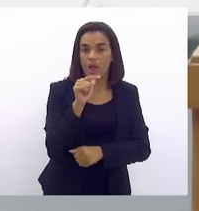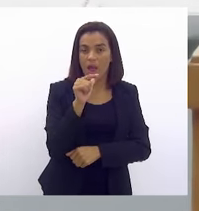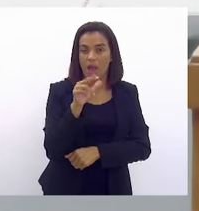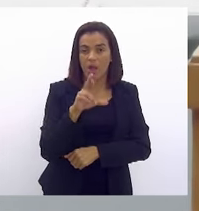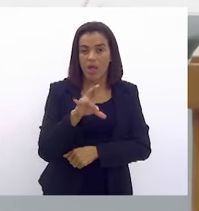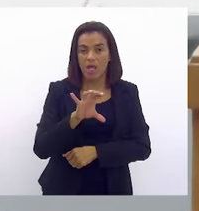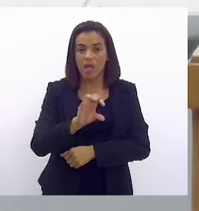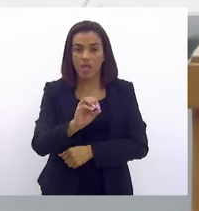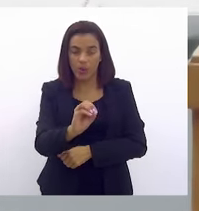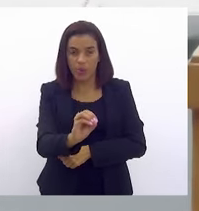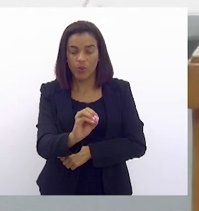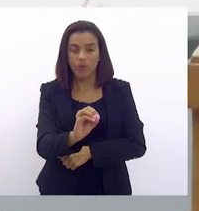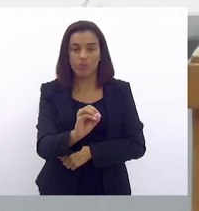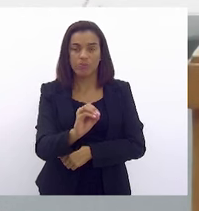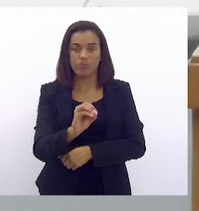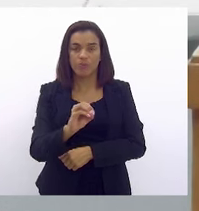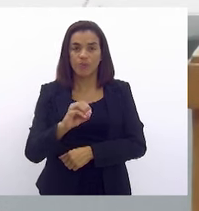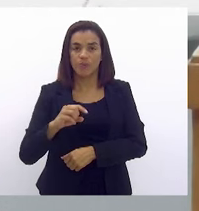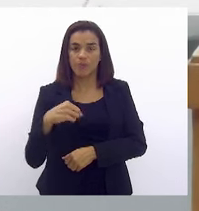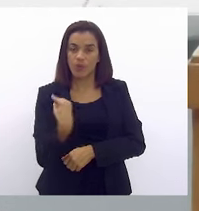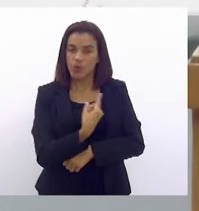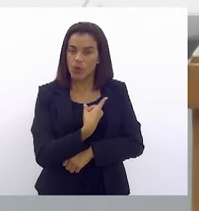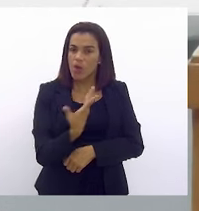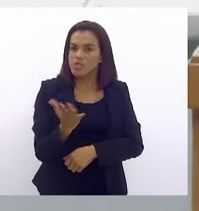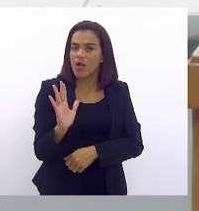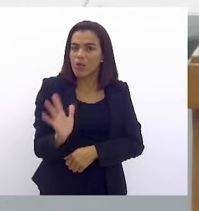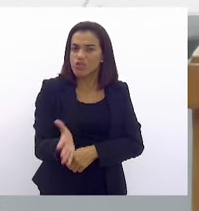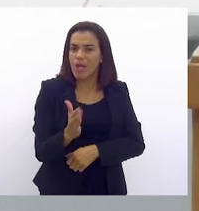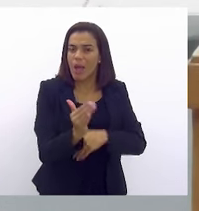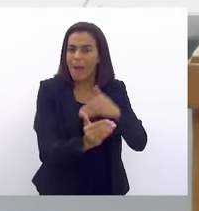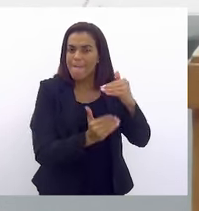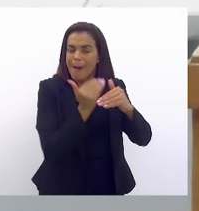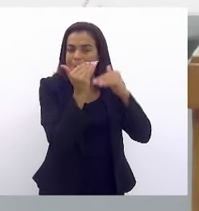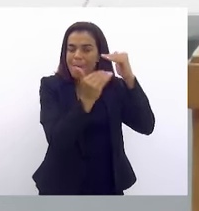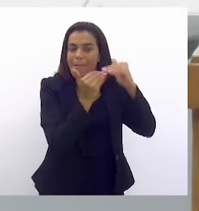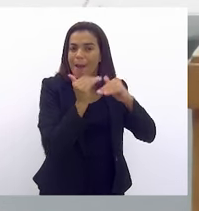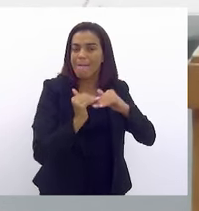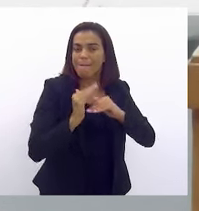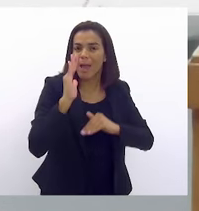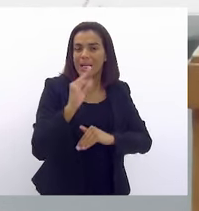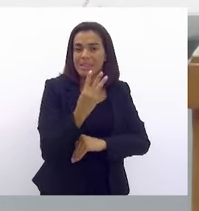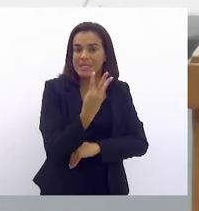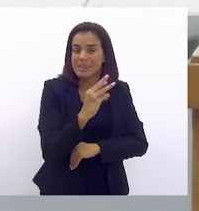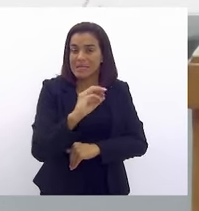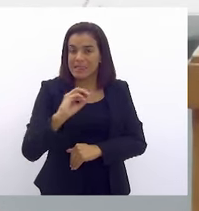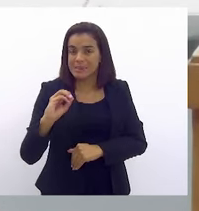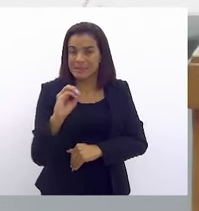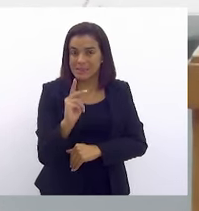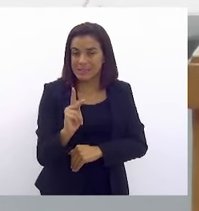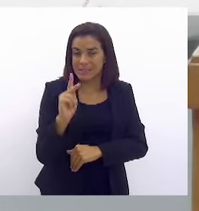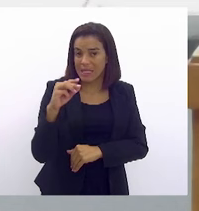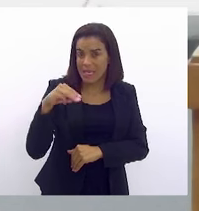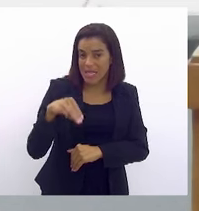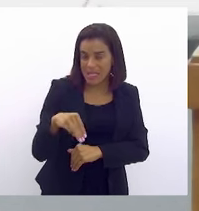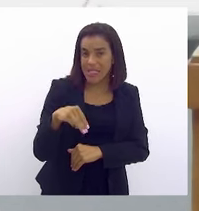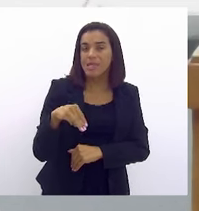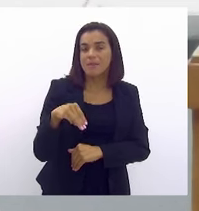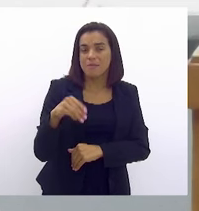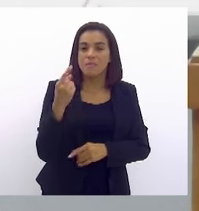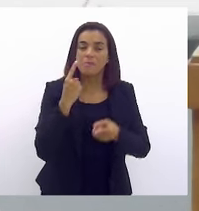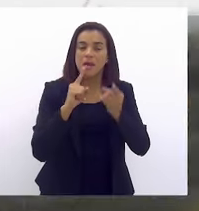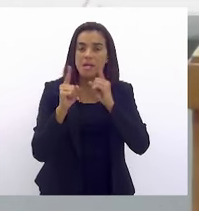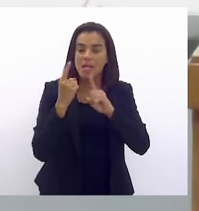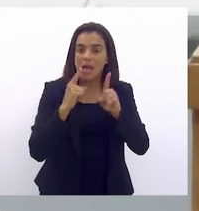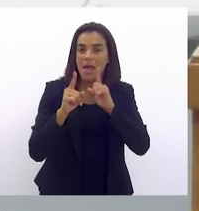Mas nós agora estamos avançando em mais de 300 quilômetros de rede de esgoto na cidade de Maricá nos próximos